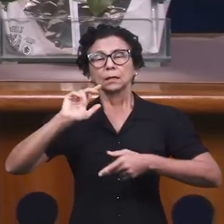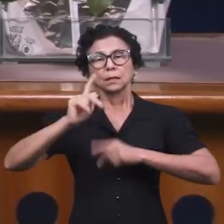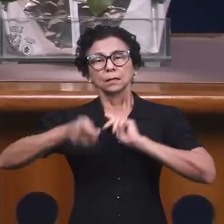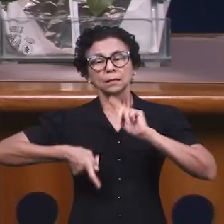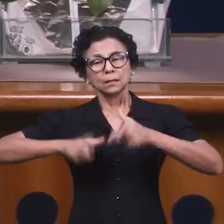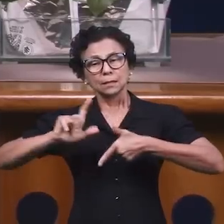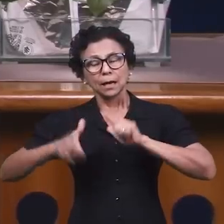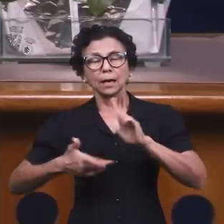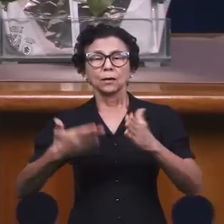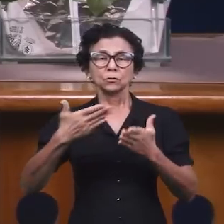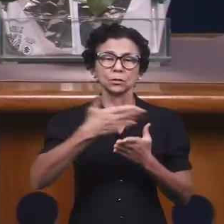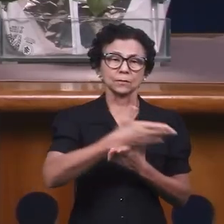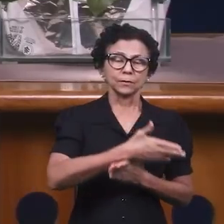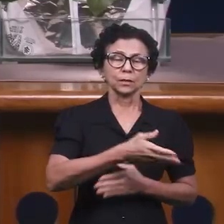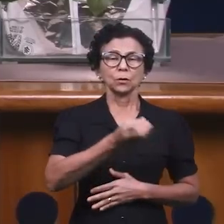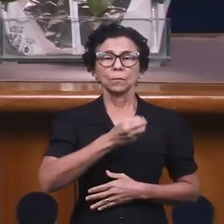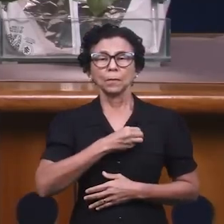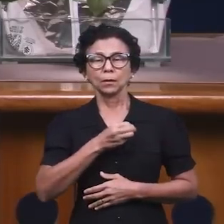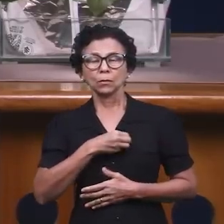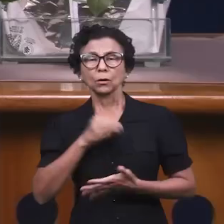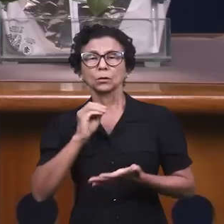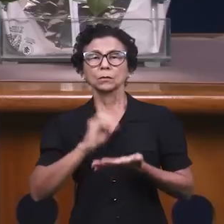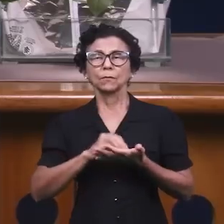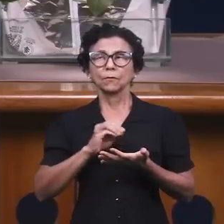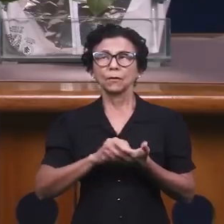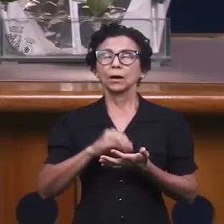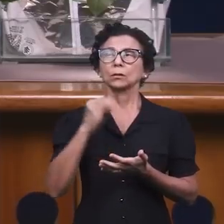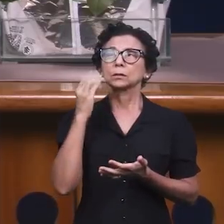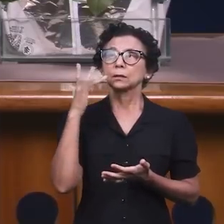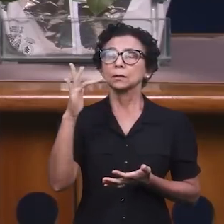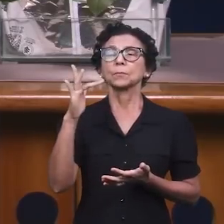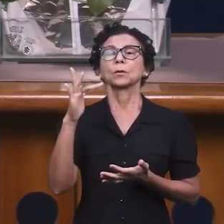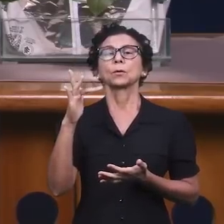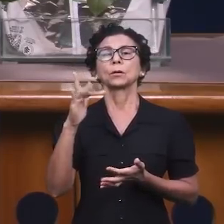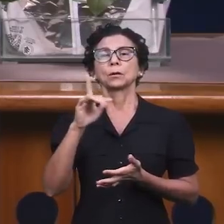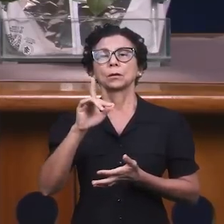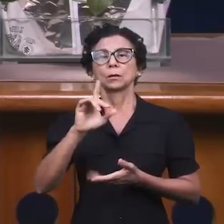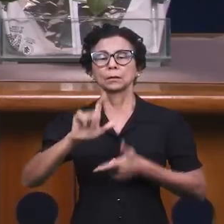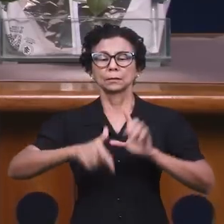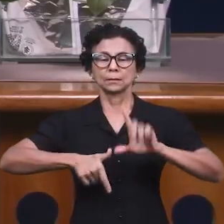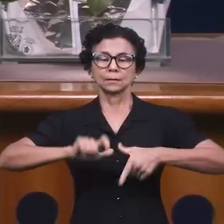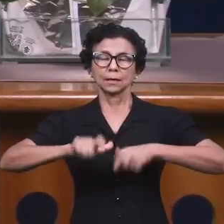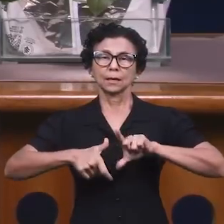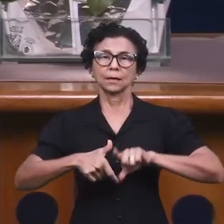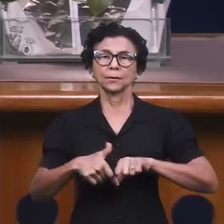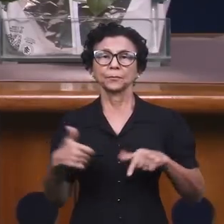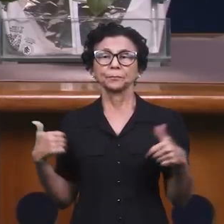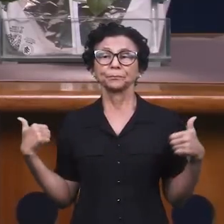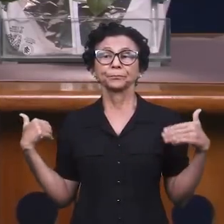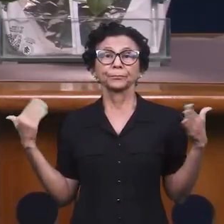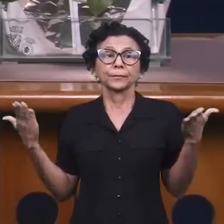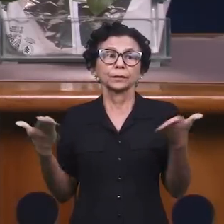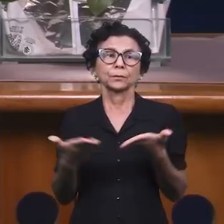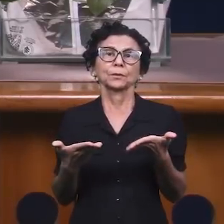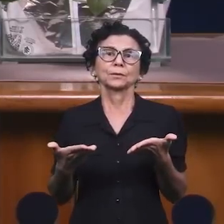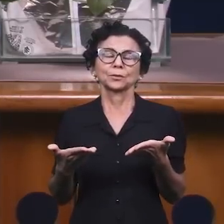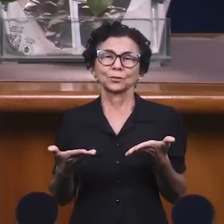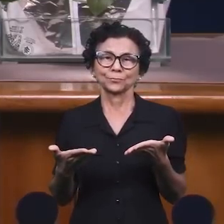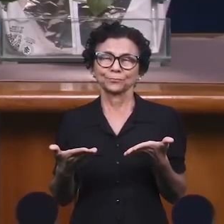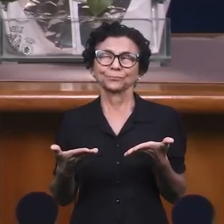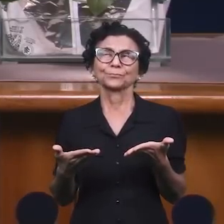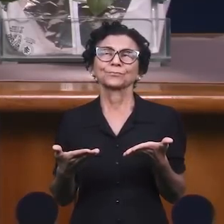Israel, a falta de temor de Israel. E hoje, nos nossos dias, nós estamos vendo exatamente isso. Há